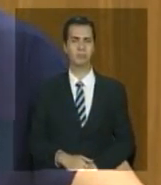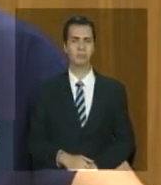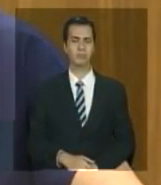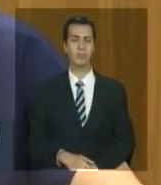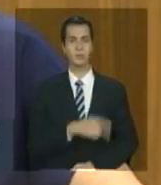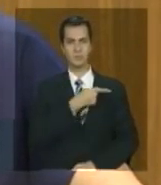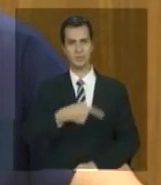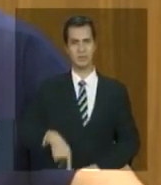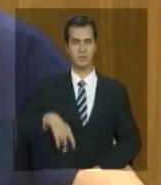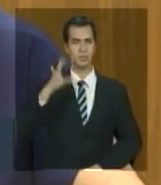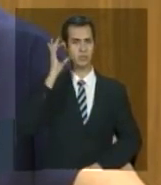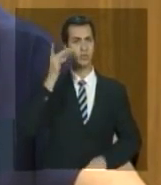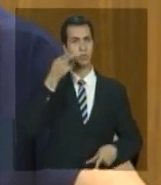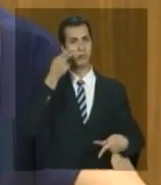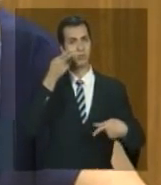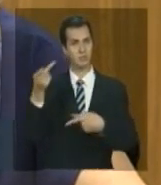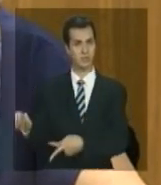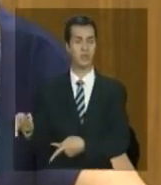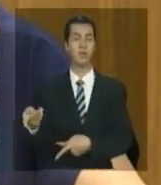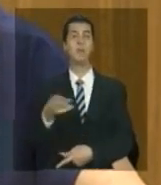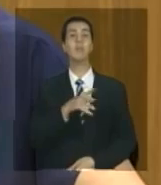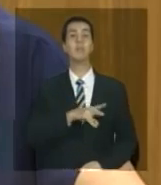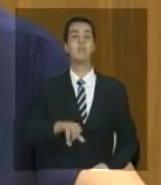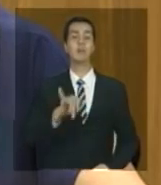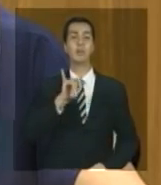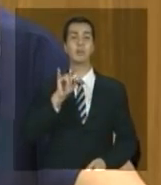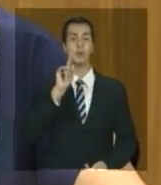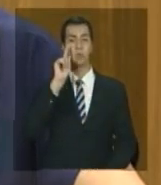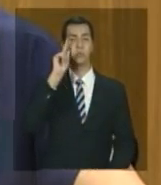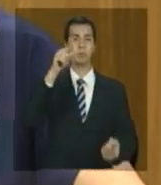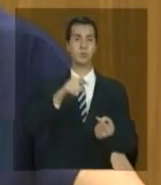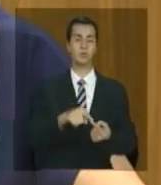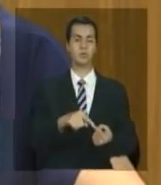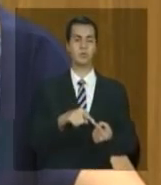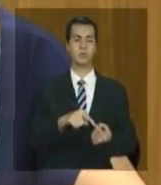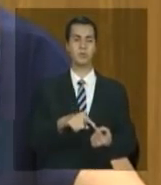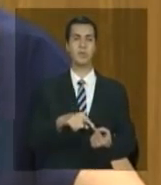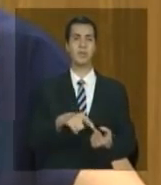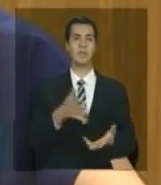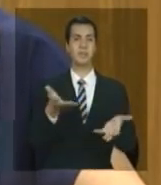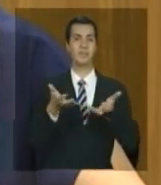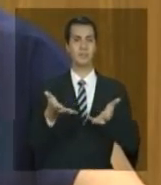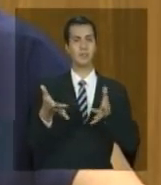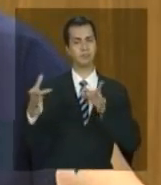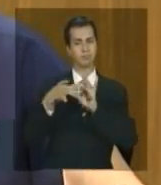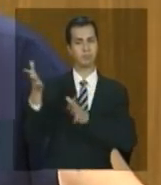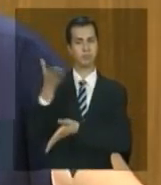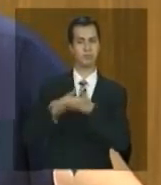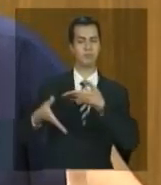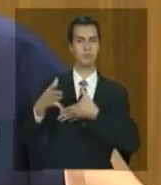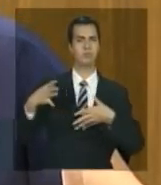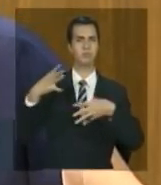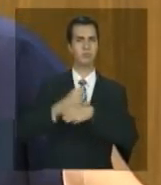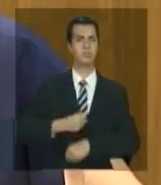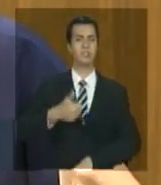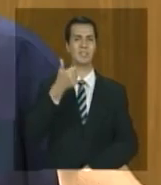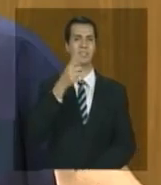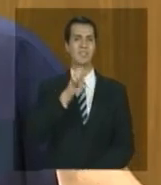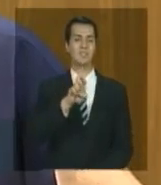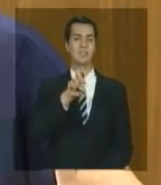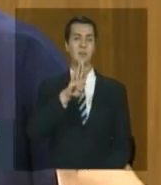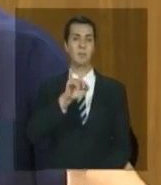presidenta, estaremos fixando uma meta de 15 bilhões até 2015. é muito